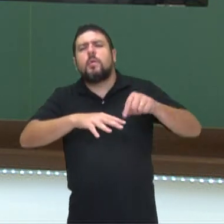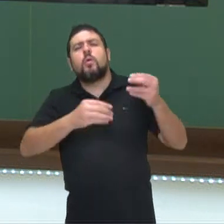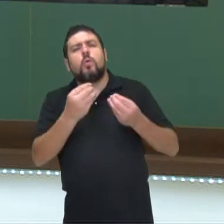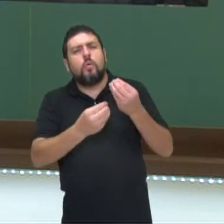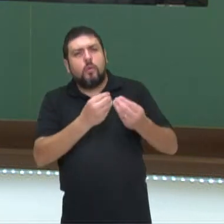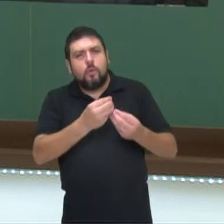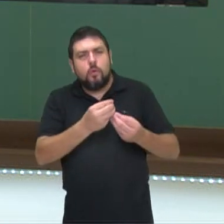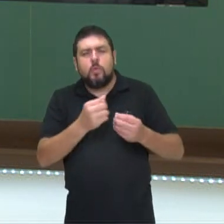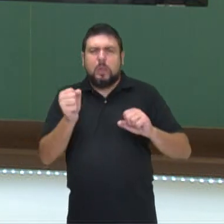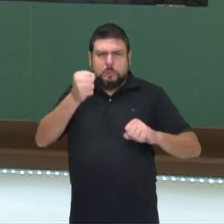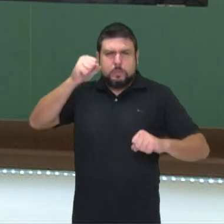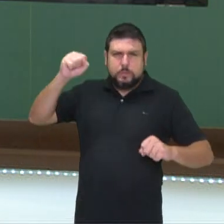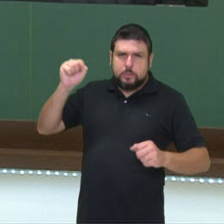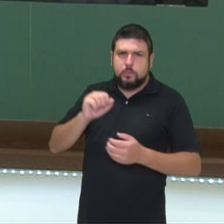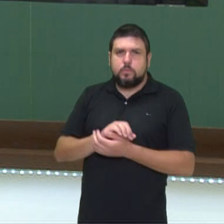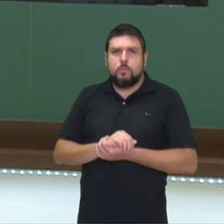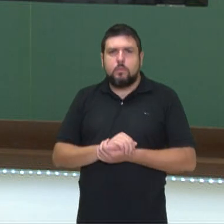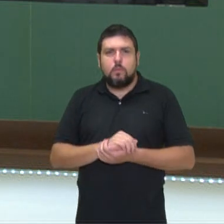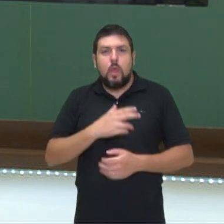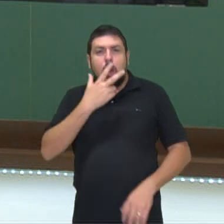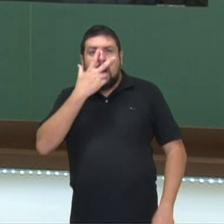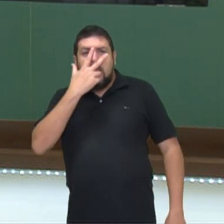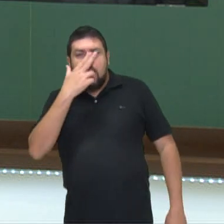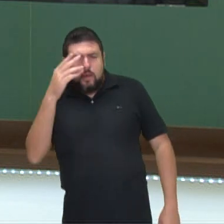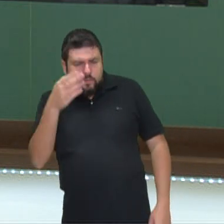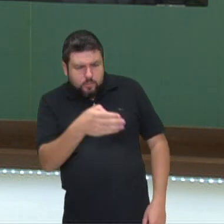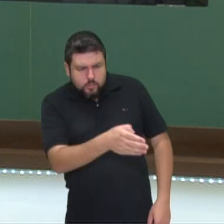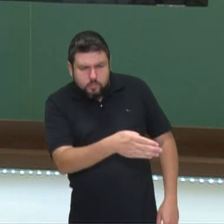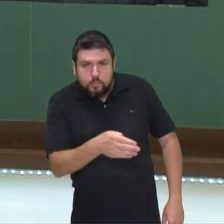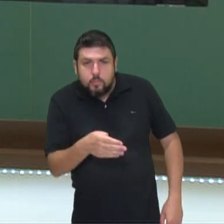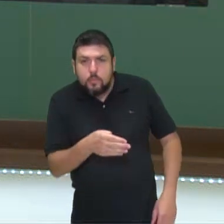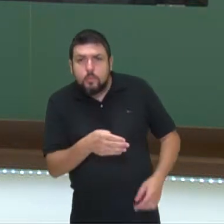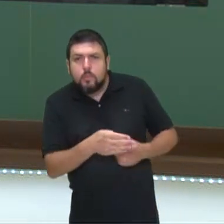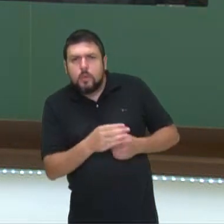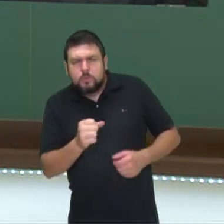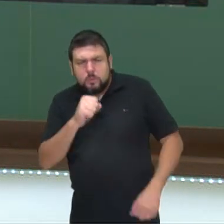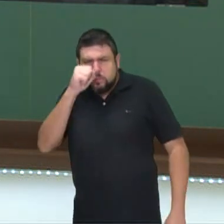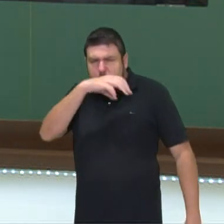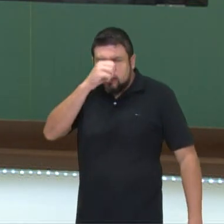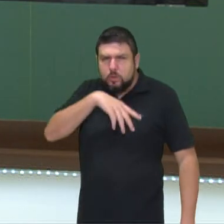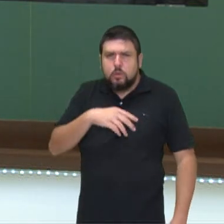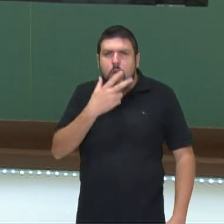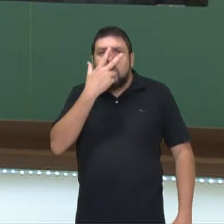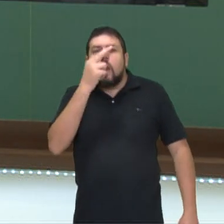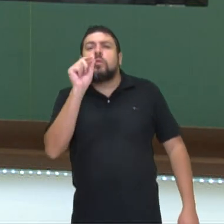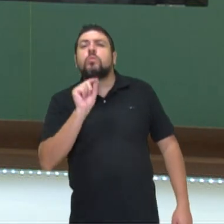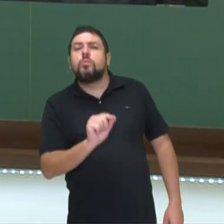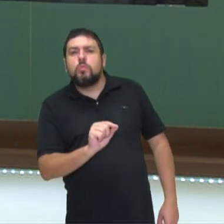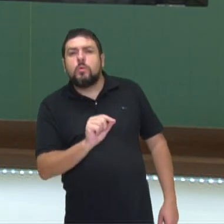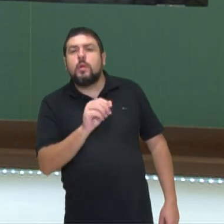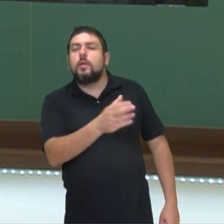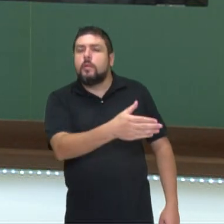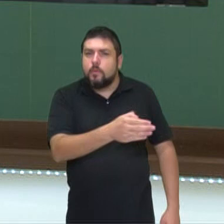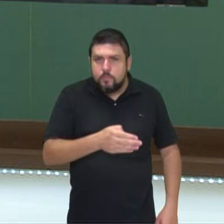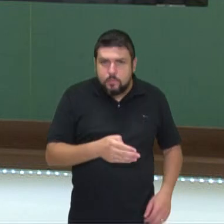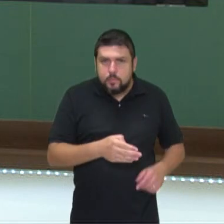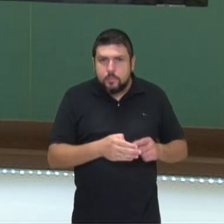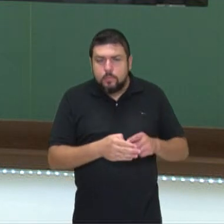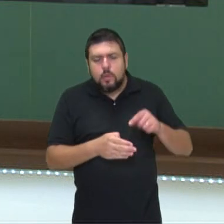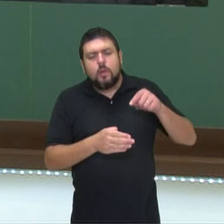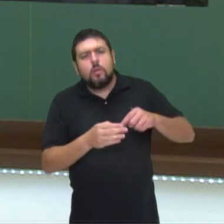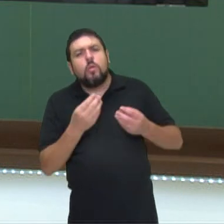Achou os peixes desumanos e antissociais. Achou os peixes objeto do verbo, desumanos